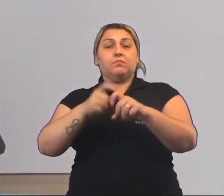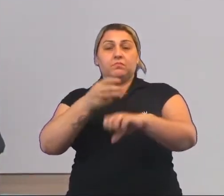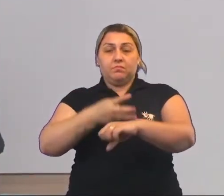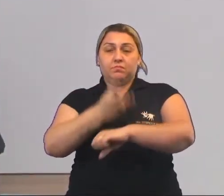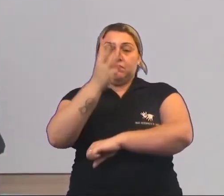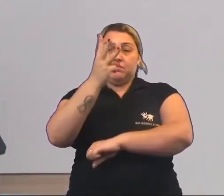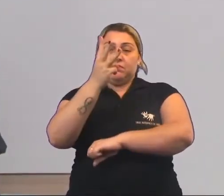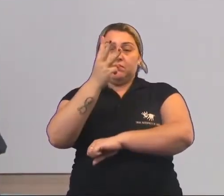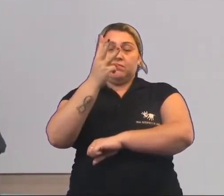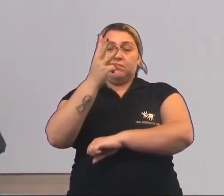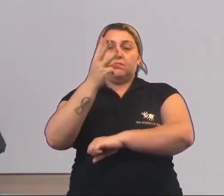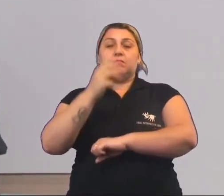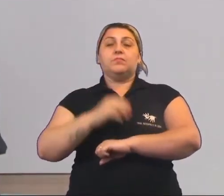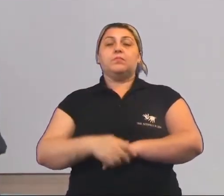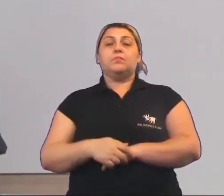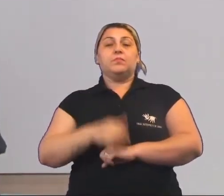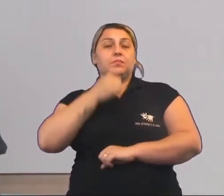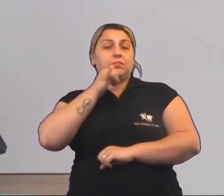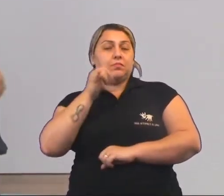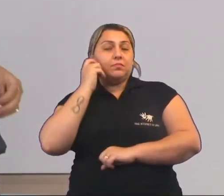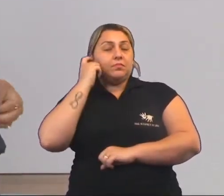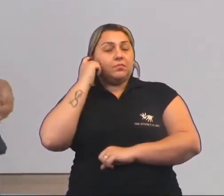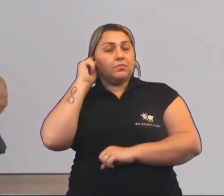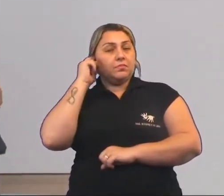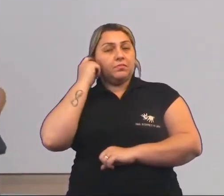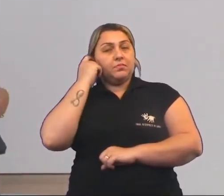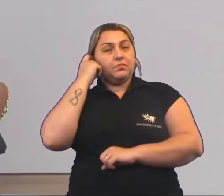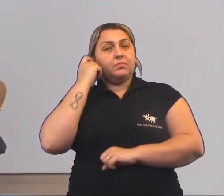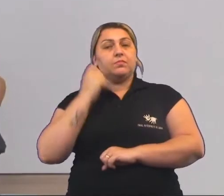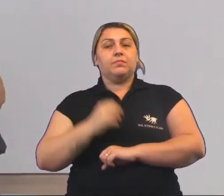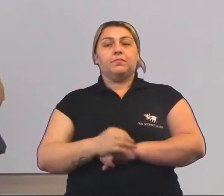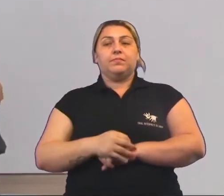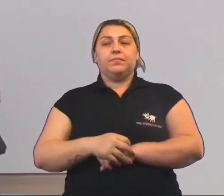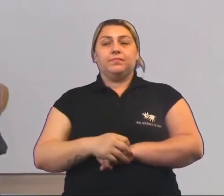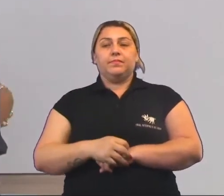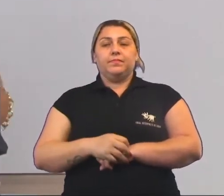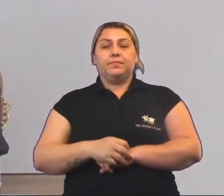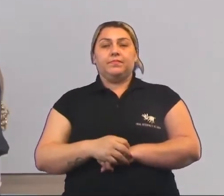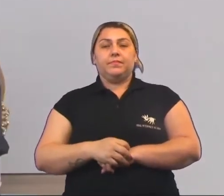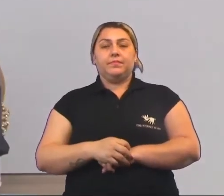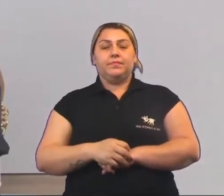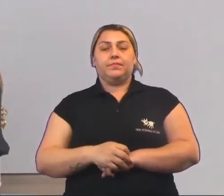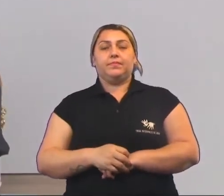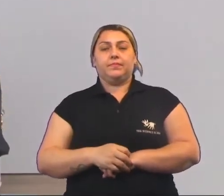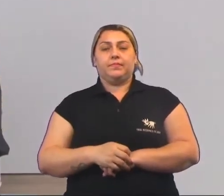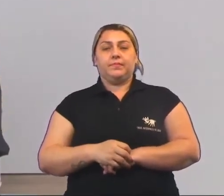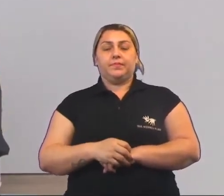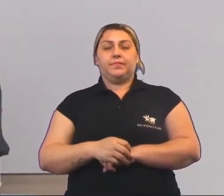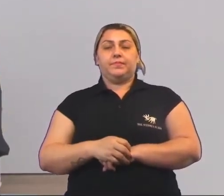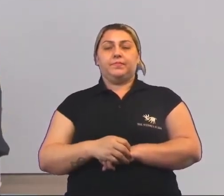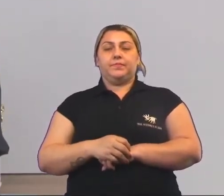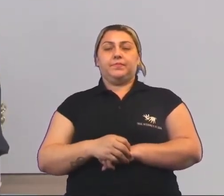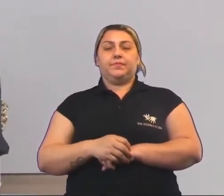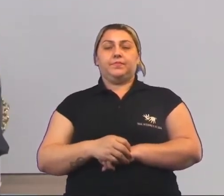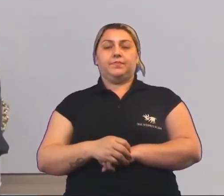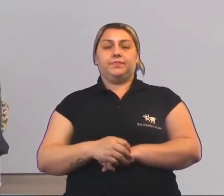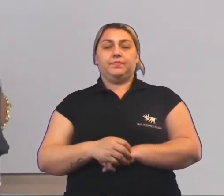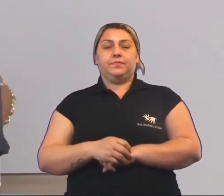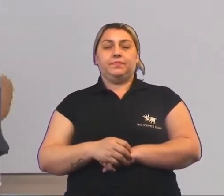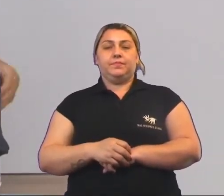Vamos marcar aqui no nosso relógio. Ele marcou a consulta às 15 horas,